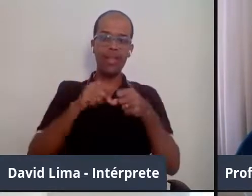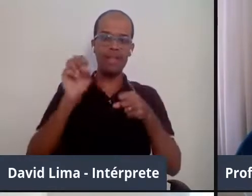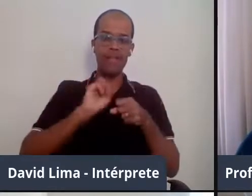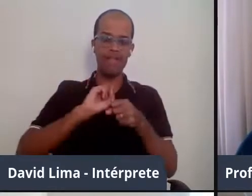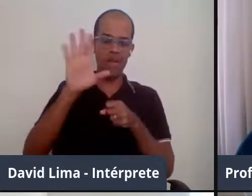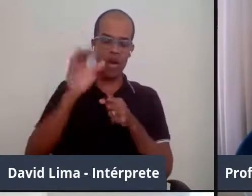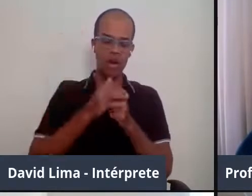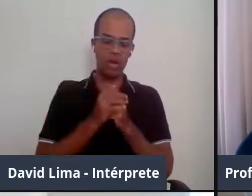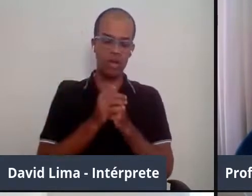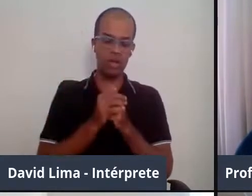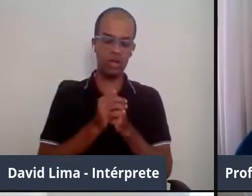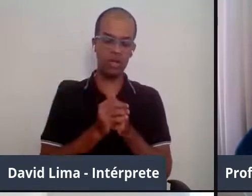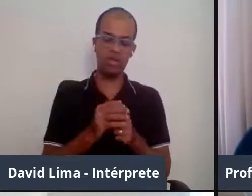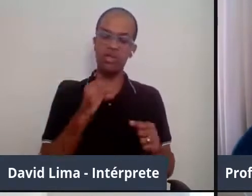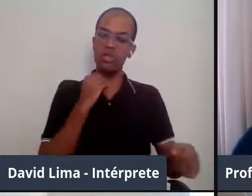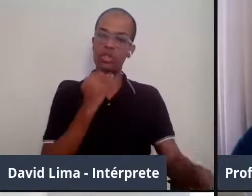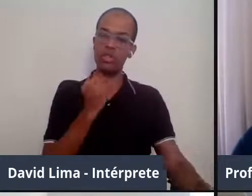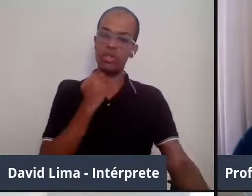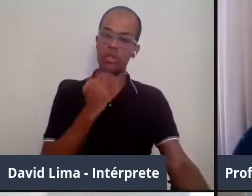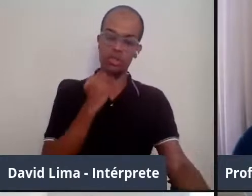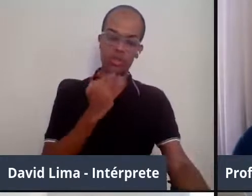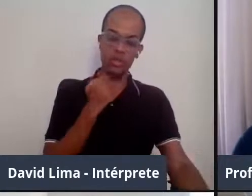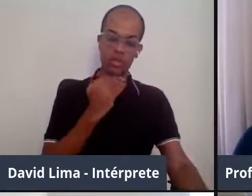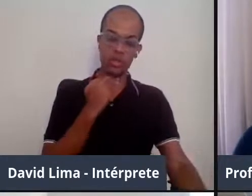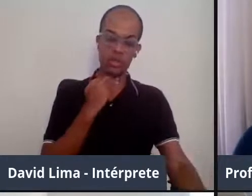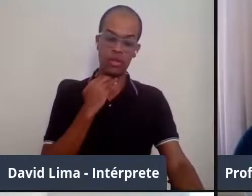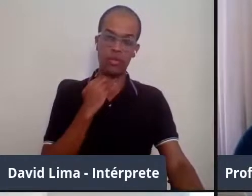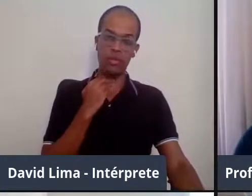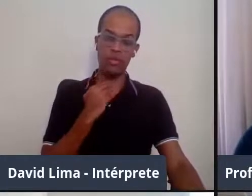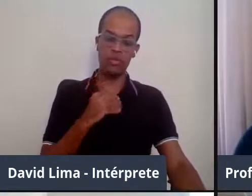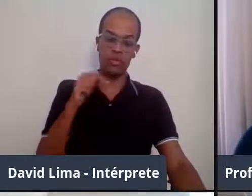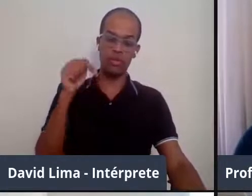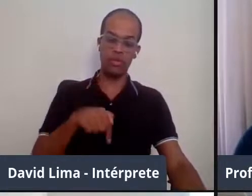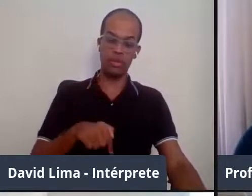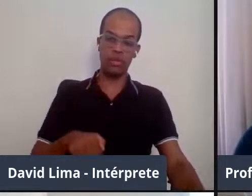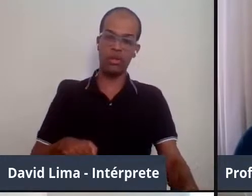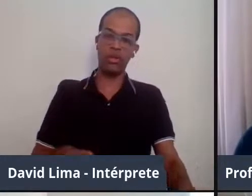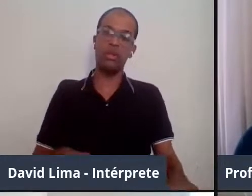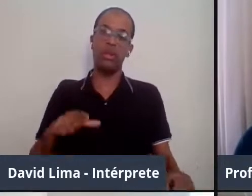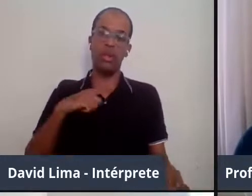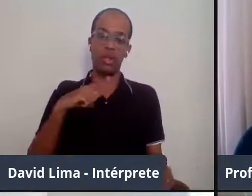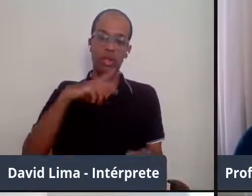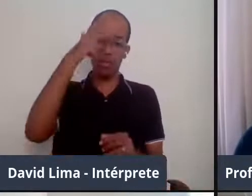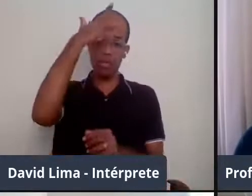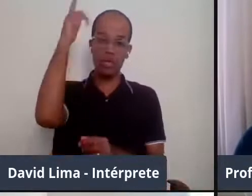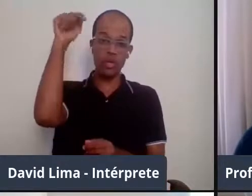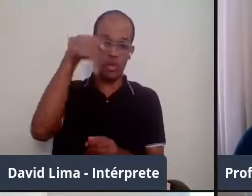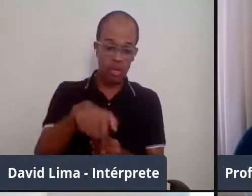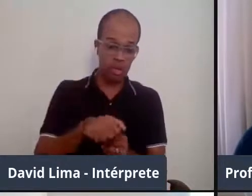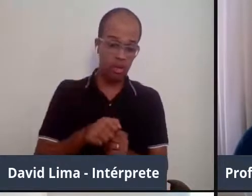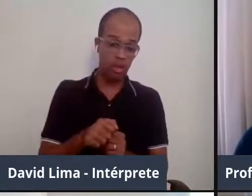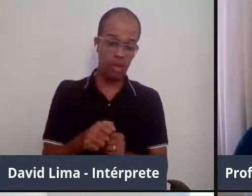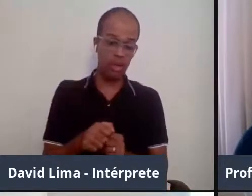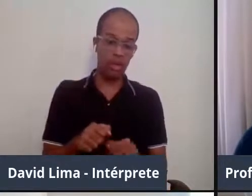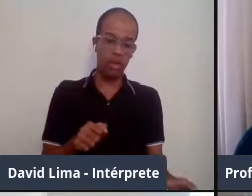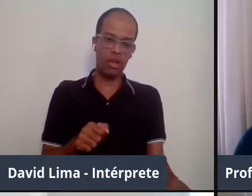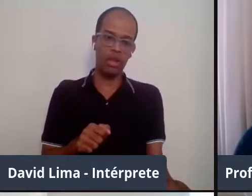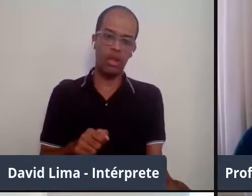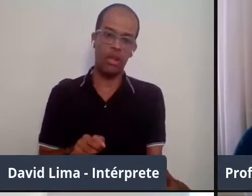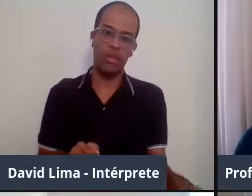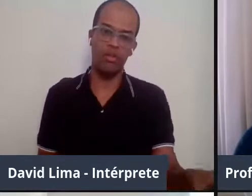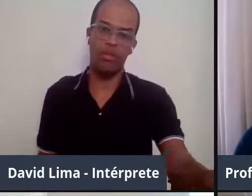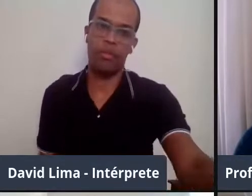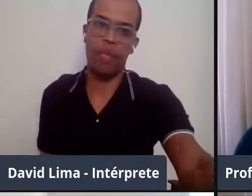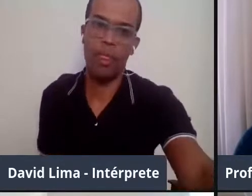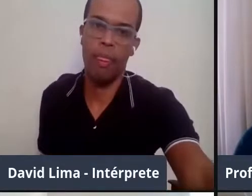conseguem trabalhar aqui, operacionalizar seu conhecimento aqui, e temos gente aqui, que vem aqui, competente, pronta.